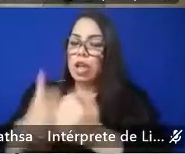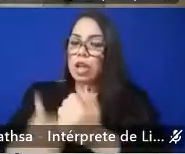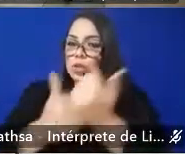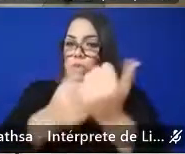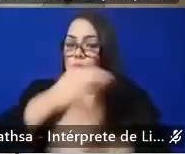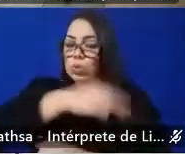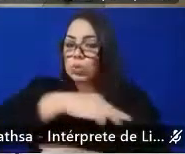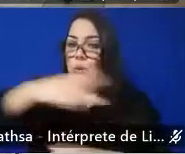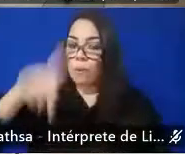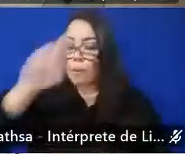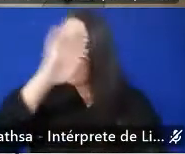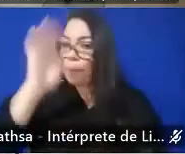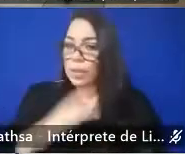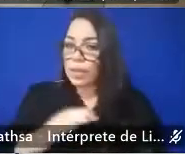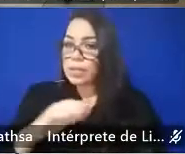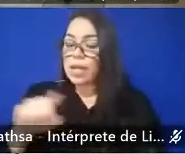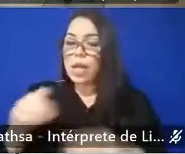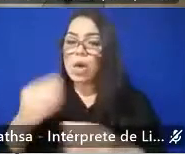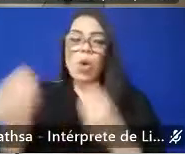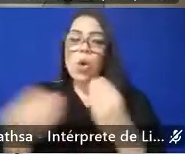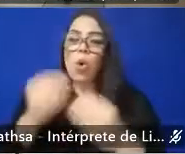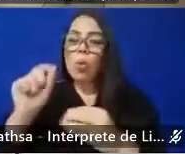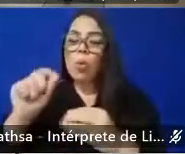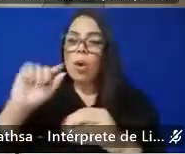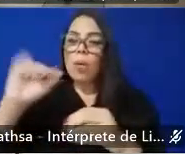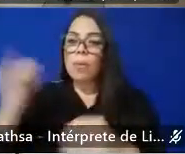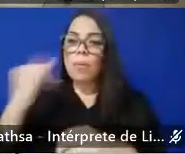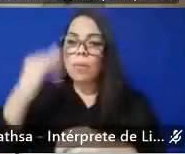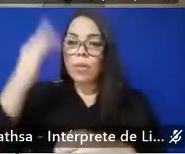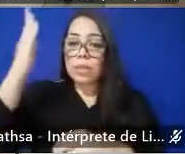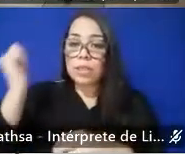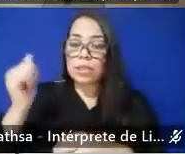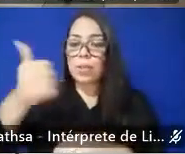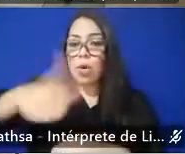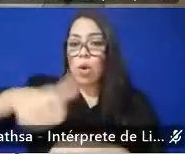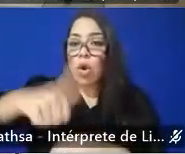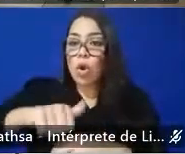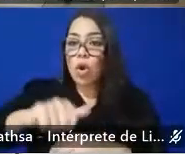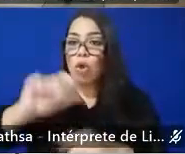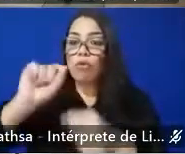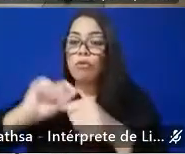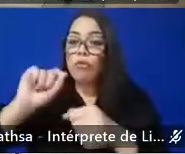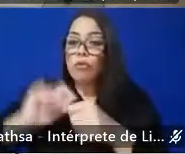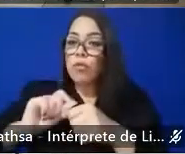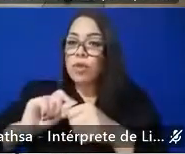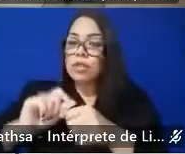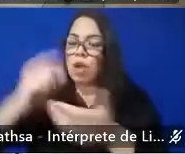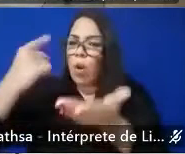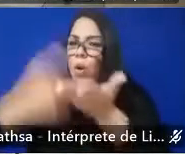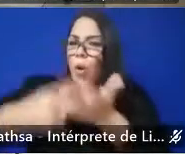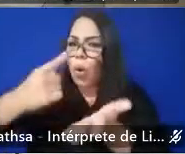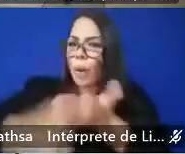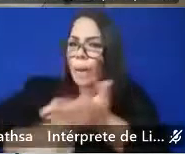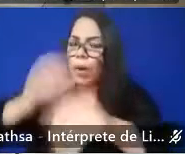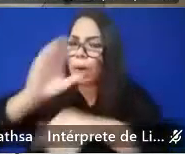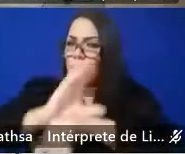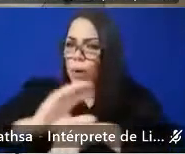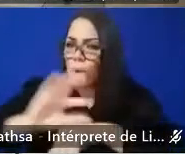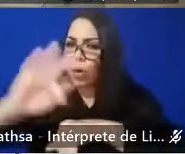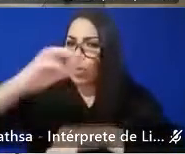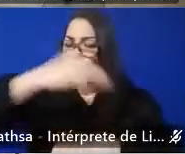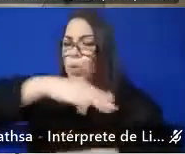de modo que é relevante que atuem de maneira qualificada para tornar efetivos os compromissos constitucionais do Ministério Público